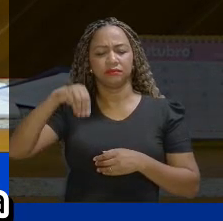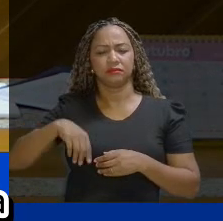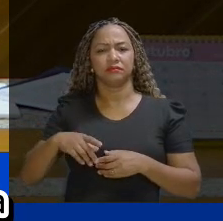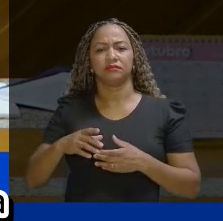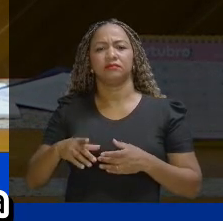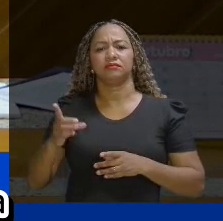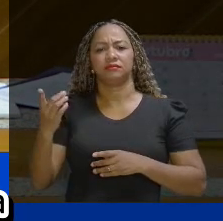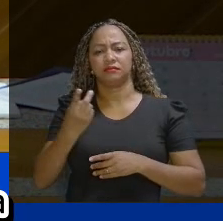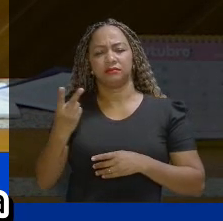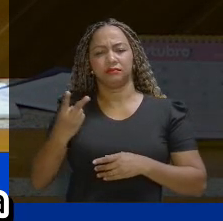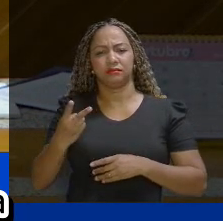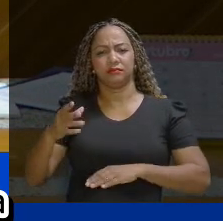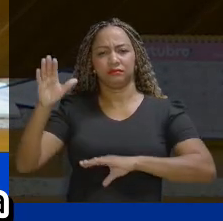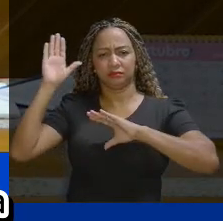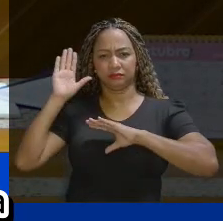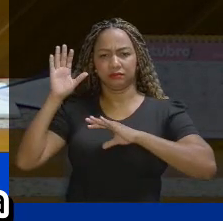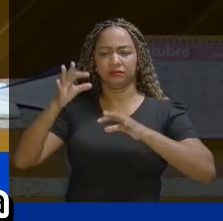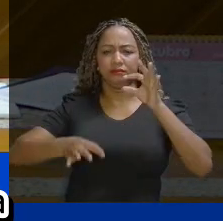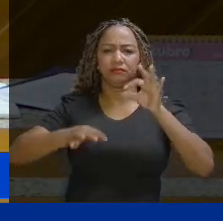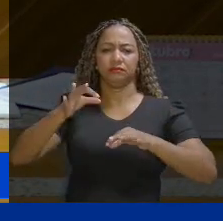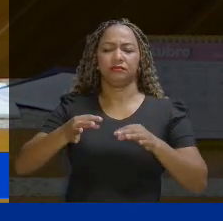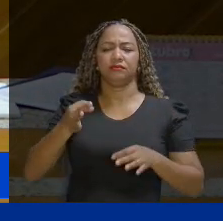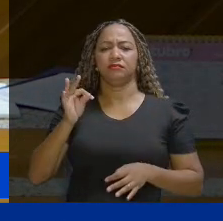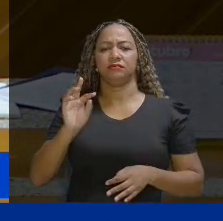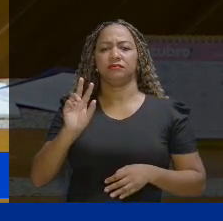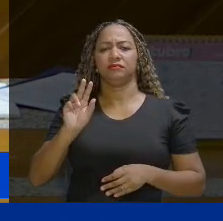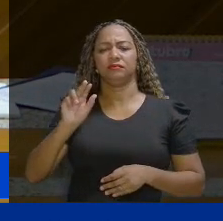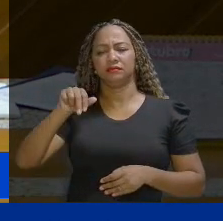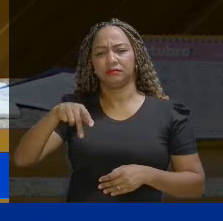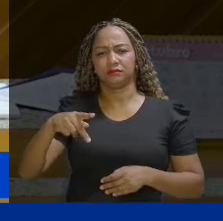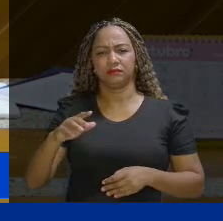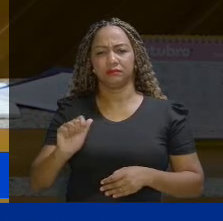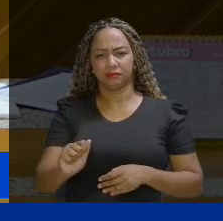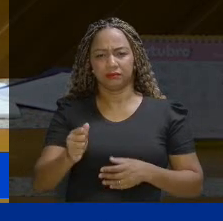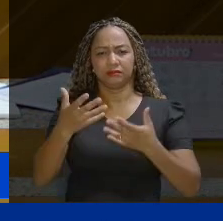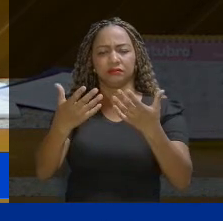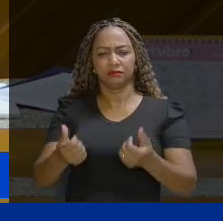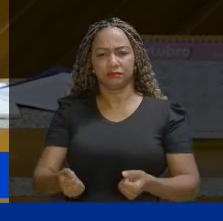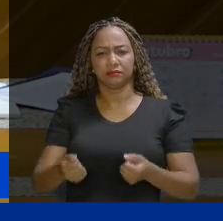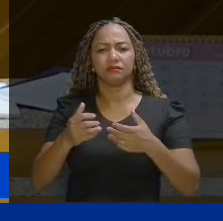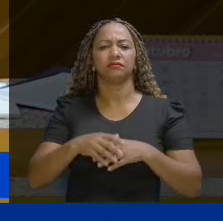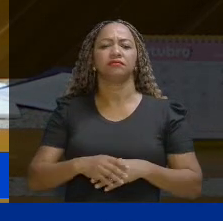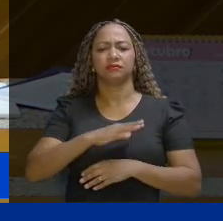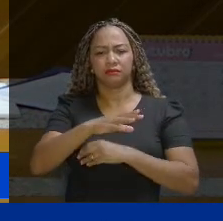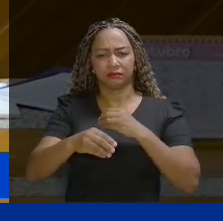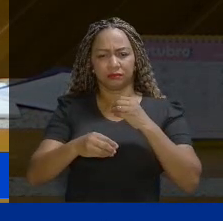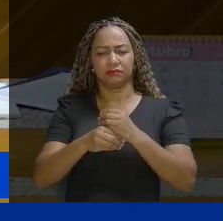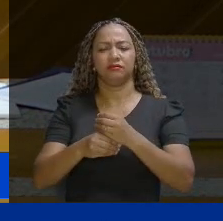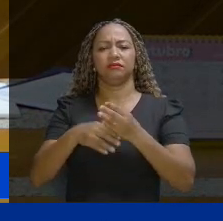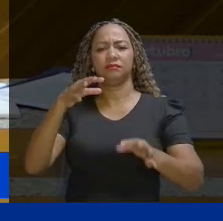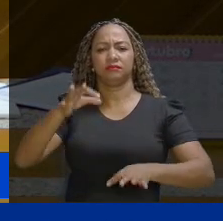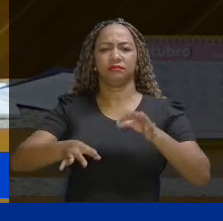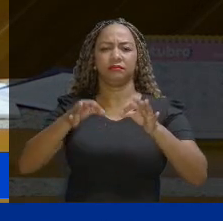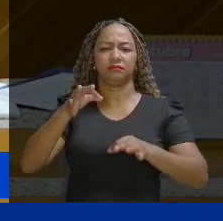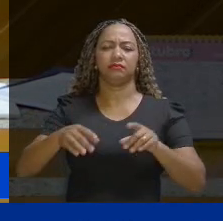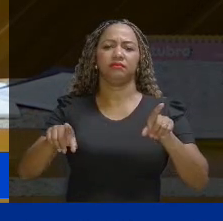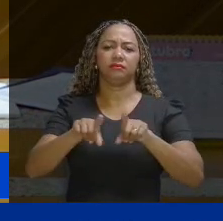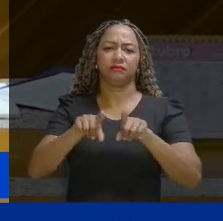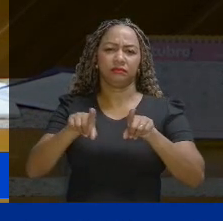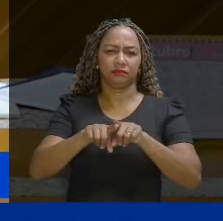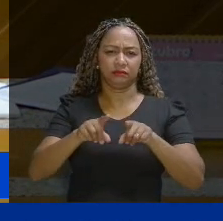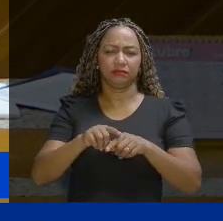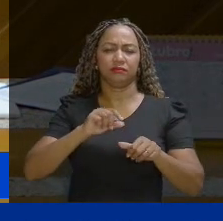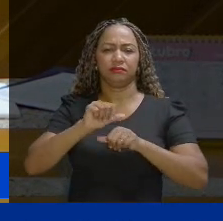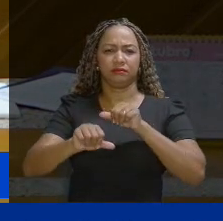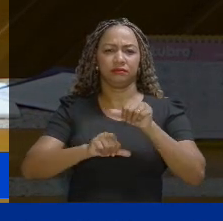diante da análise do voto divergente da juíza Tina Souza. Ao final, pediu o acolhimento dos embargos para integração do julgado, bem como a concessão de